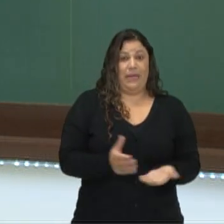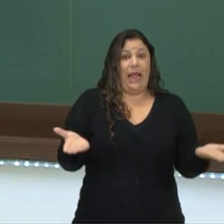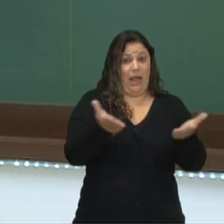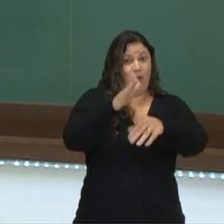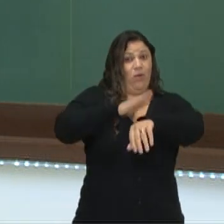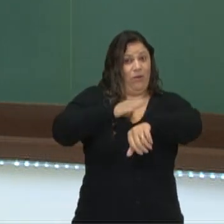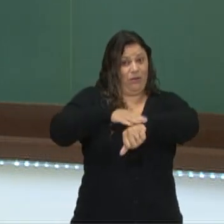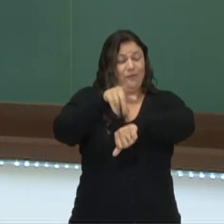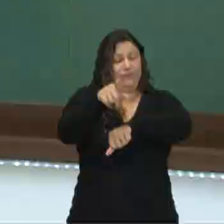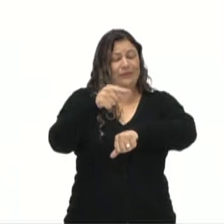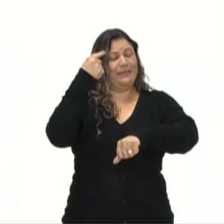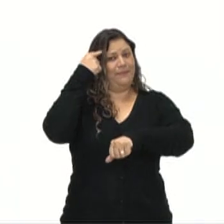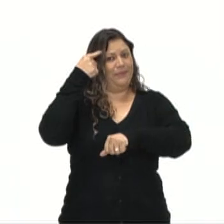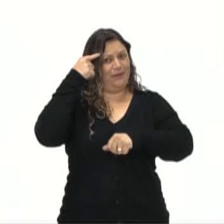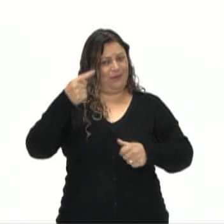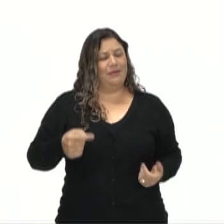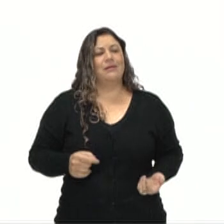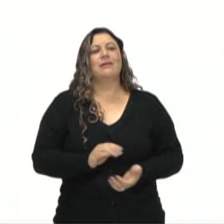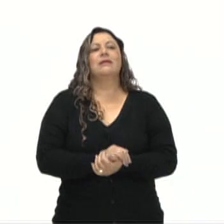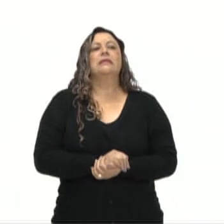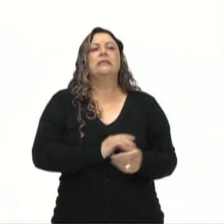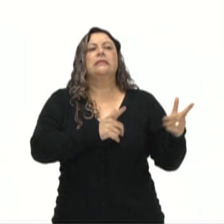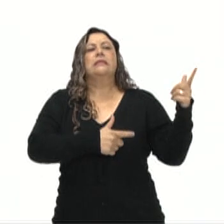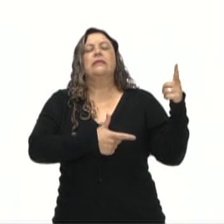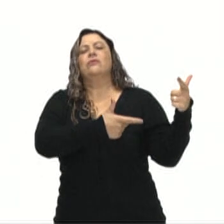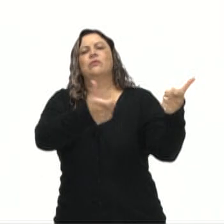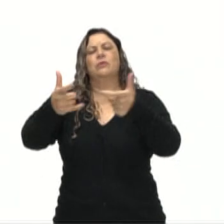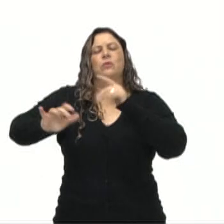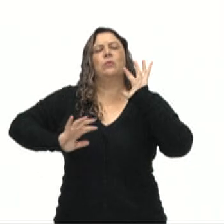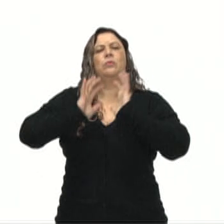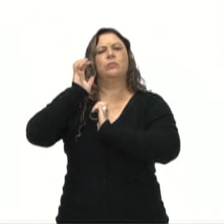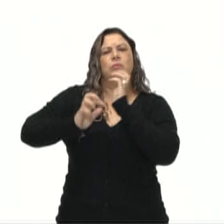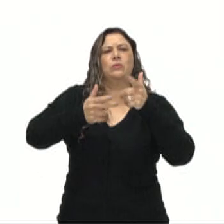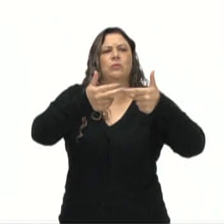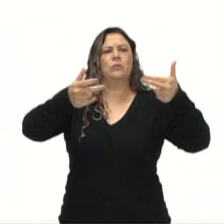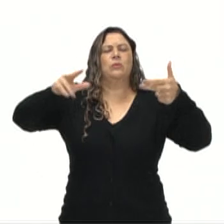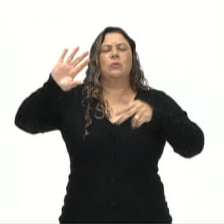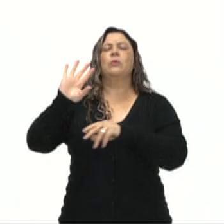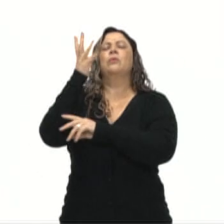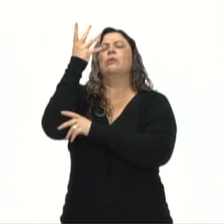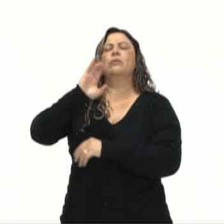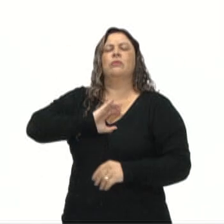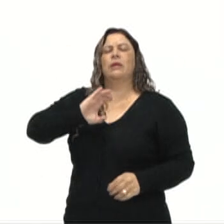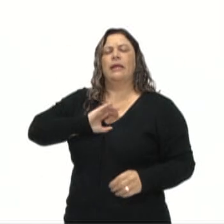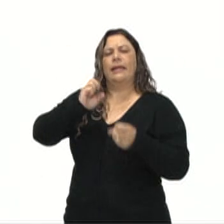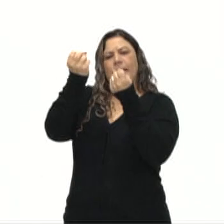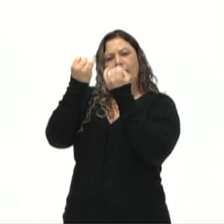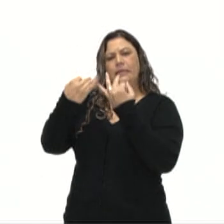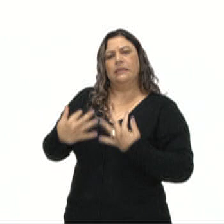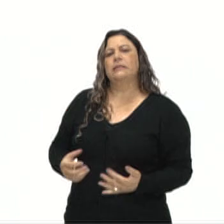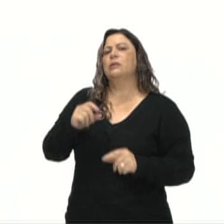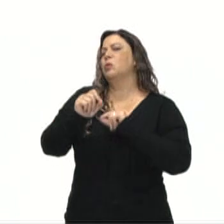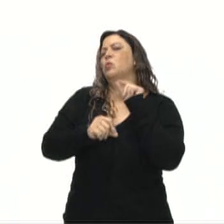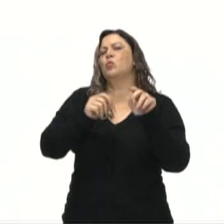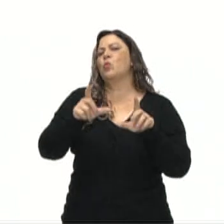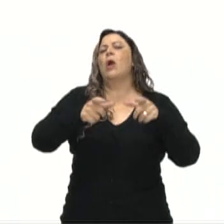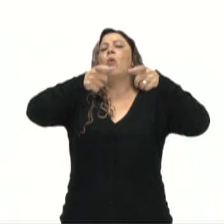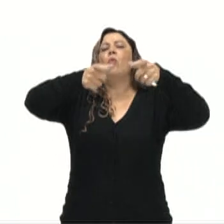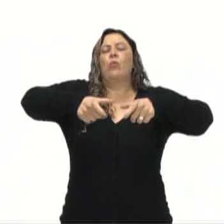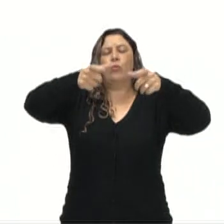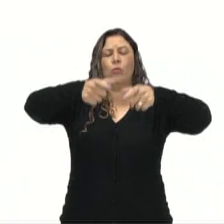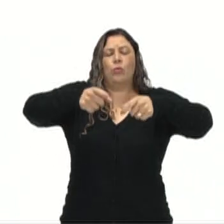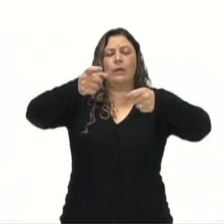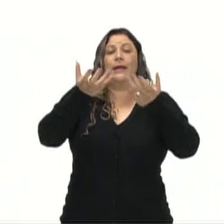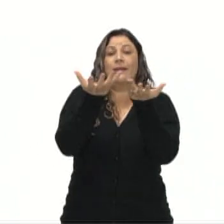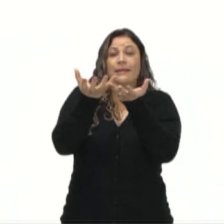Agora é sua vez, pensa aí. Sobre o conflito ocorrido no Canadá, escreva. Qual a parte do Canadá buscava